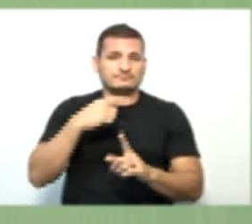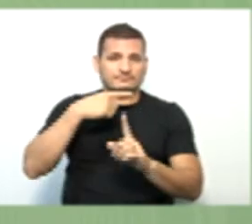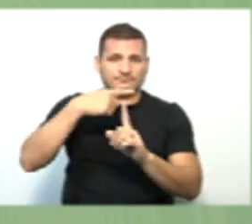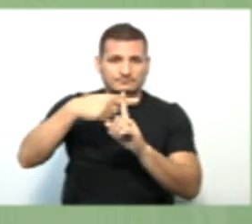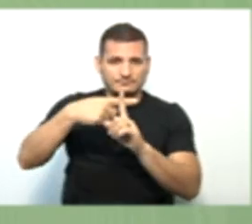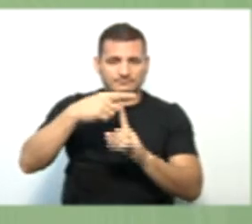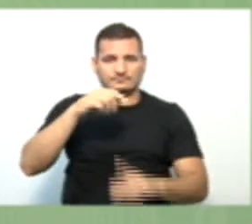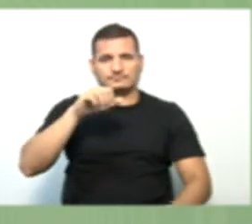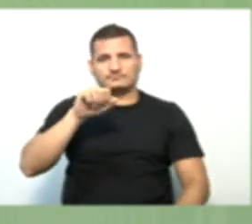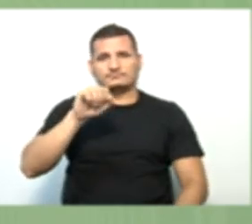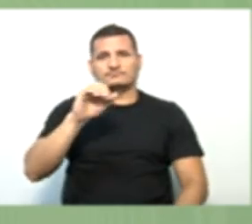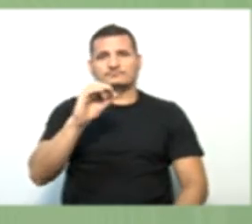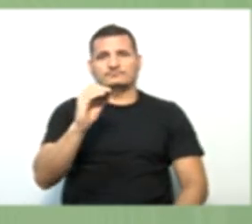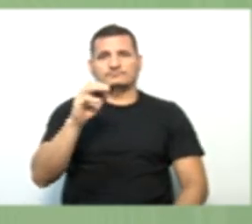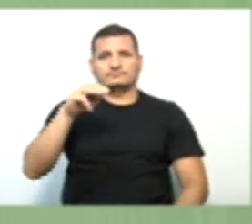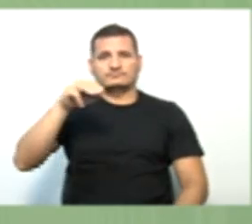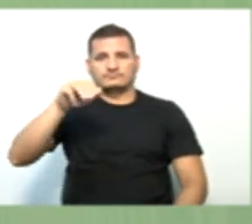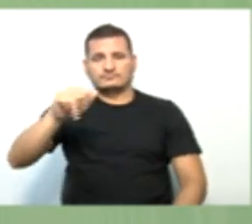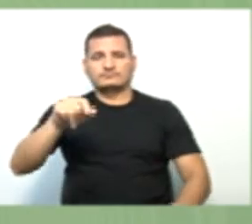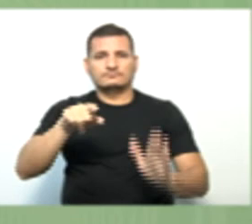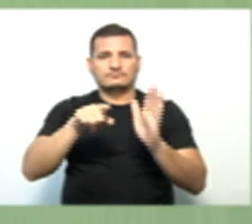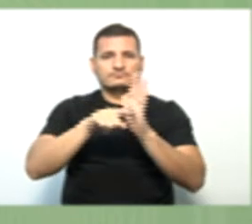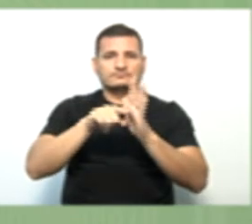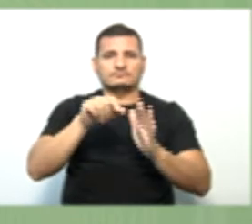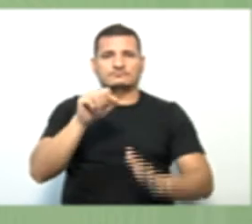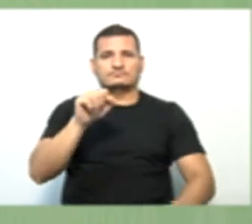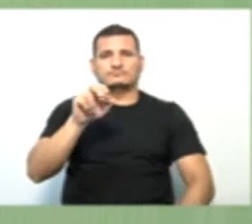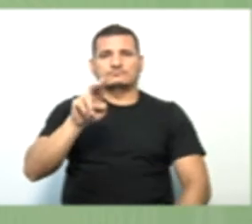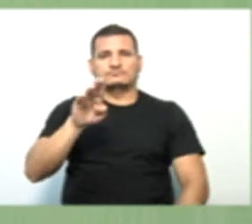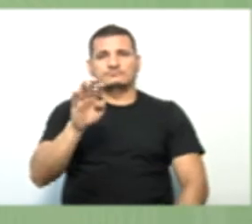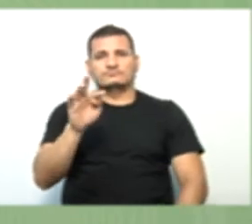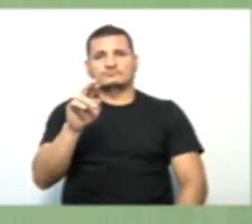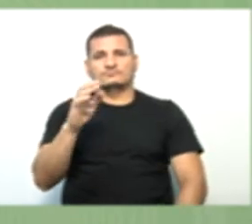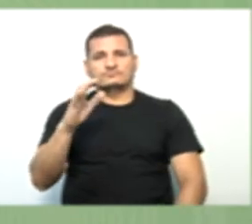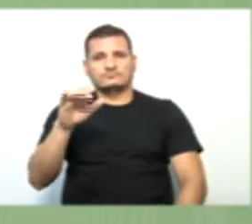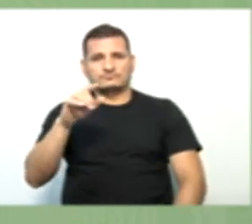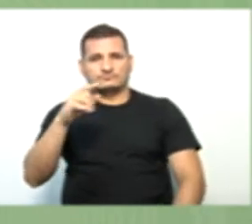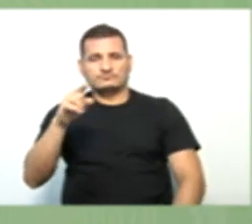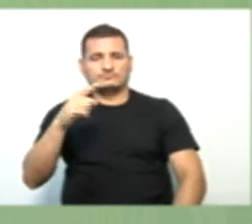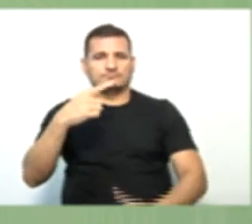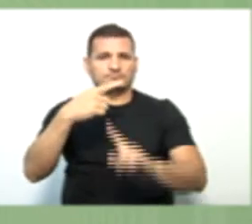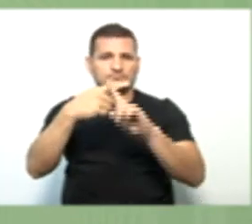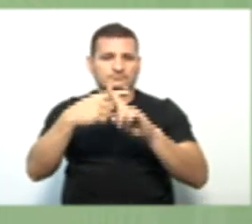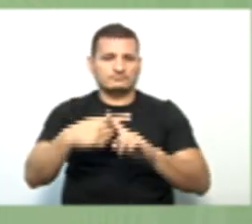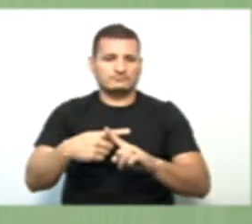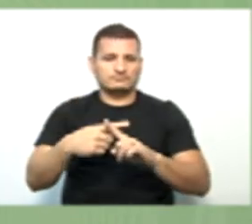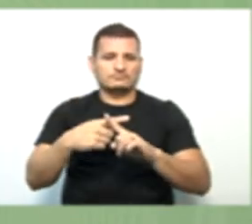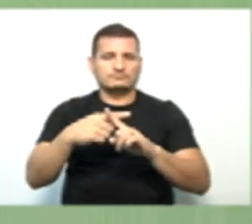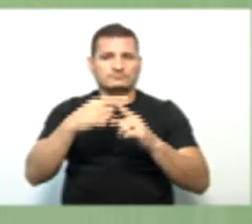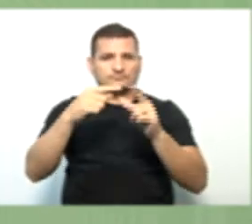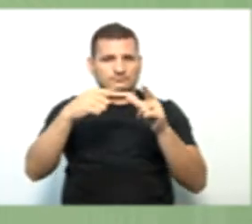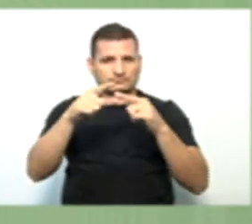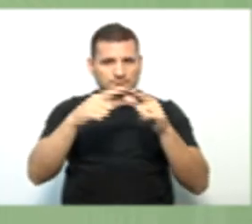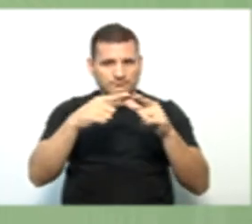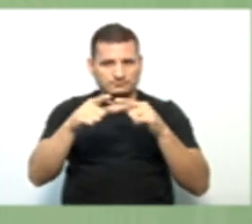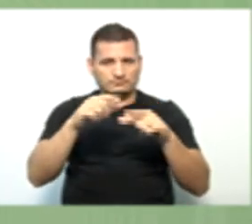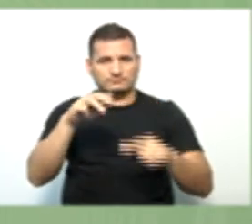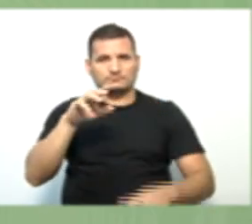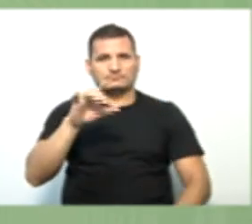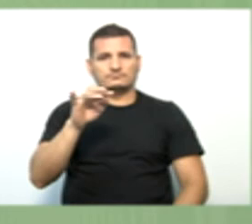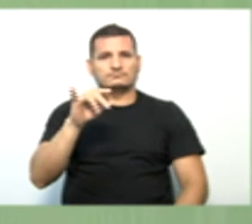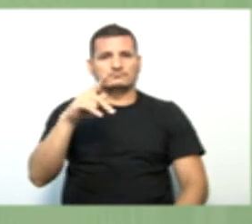é representada por uma cruz, a subtração, que é um traço, a multiplicação, que é um asterisco,